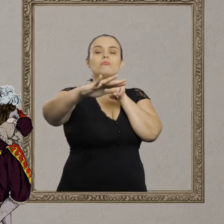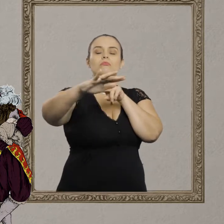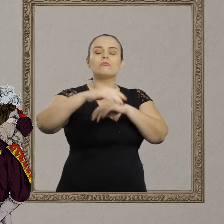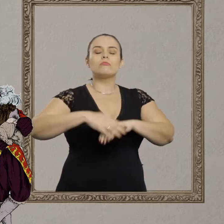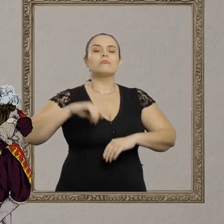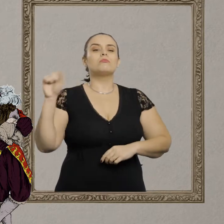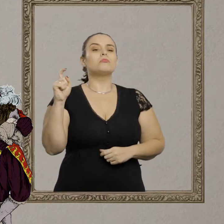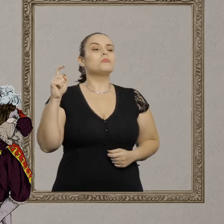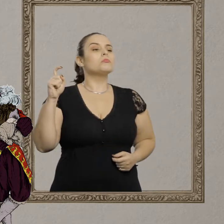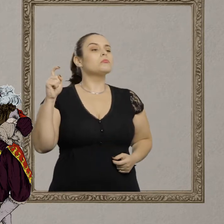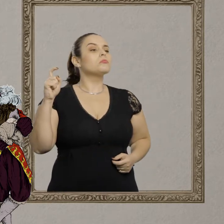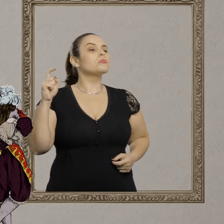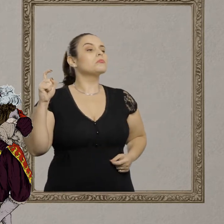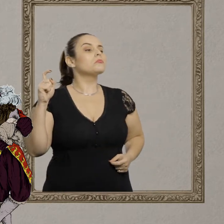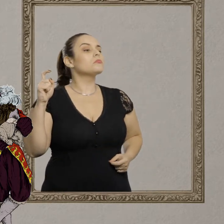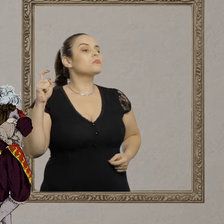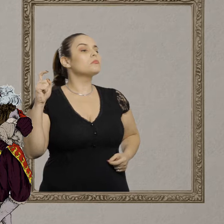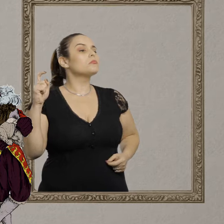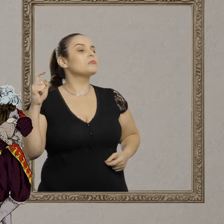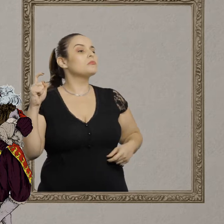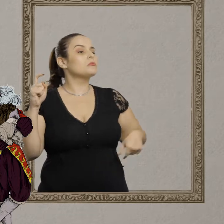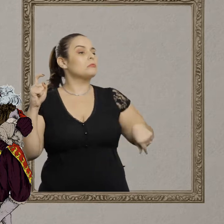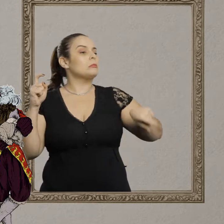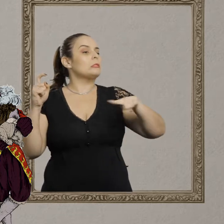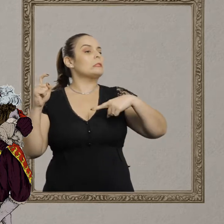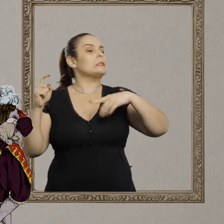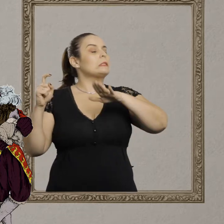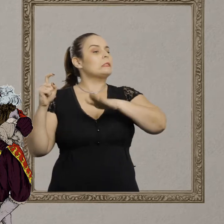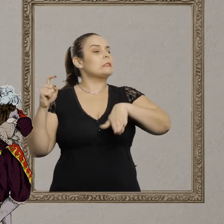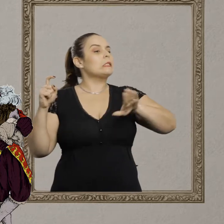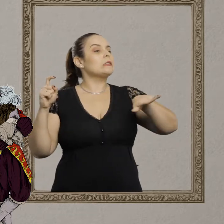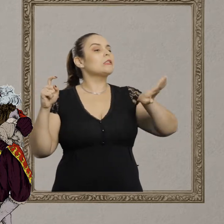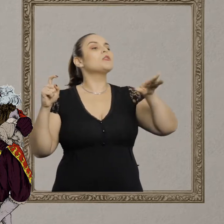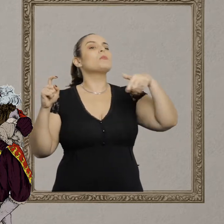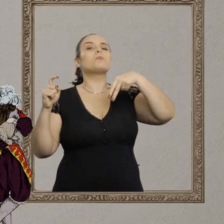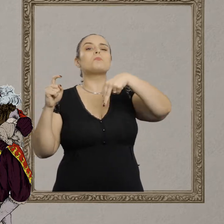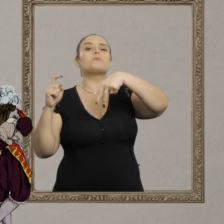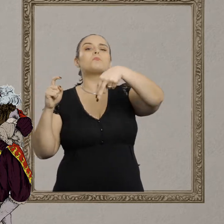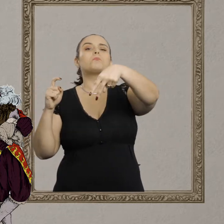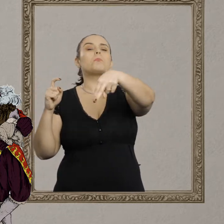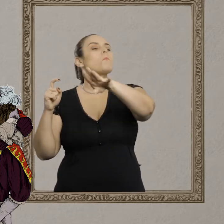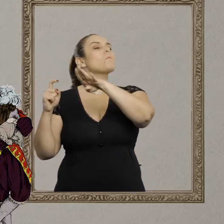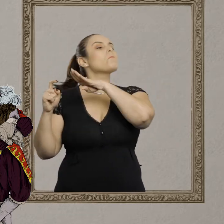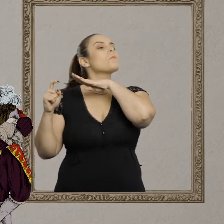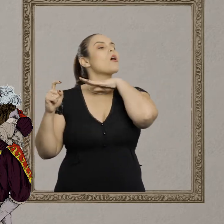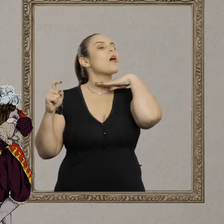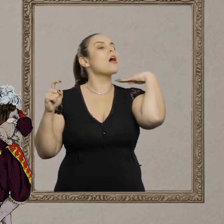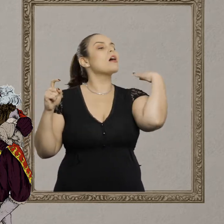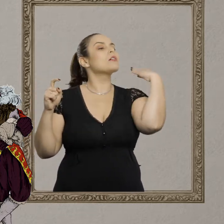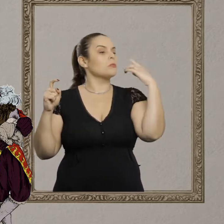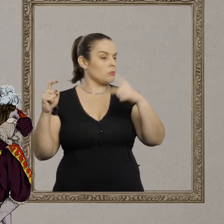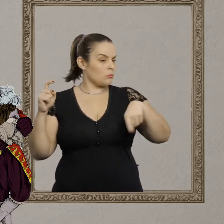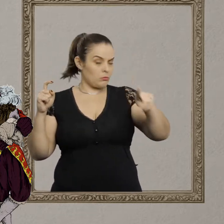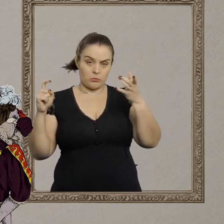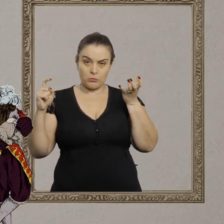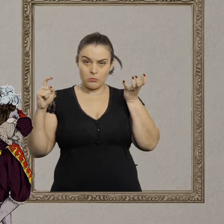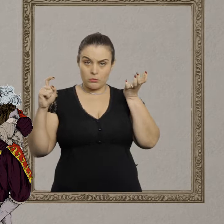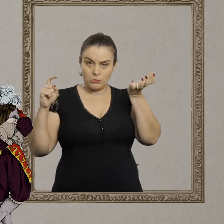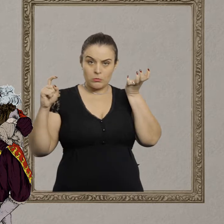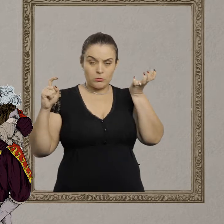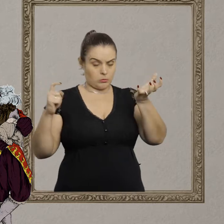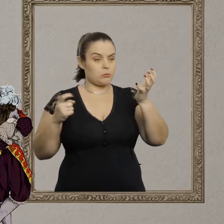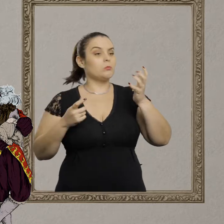gritou: 6 crianças vão andar pela prancha e morrer. Quem quiser se